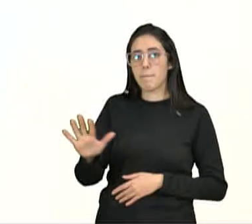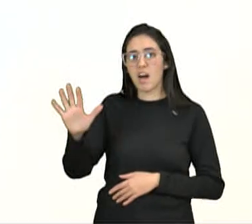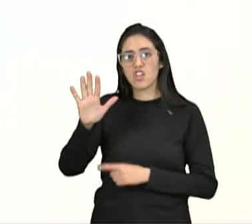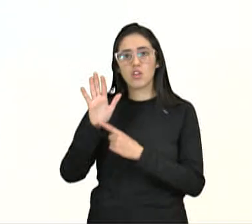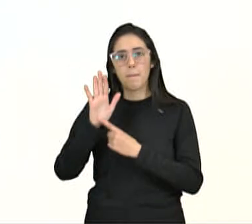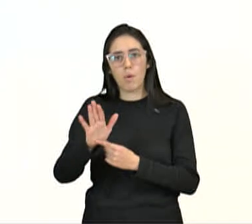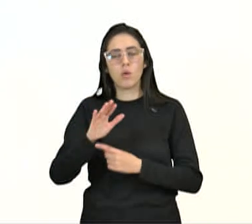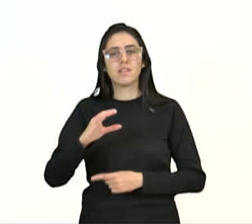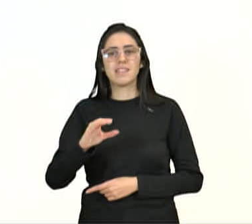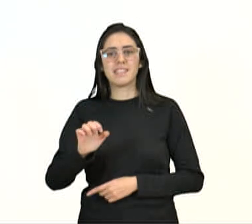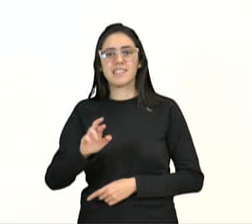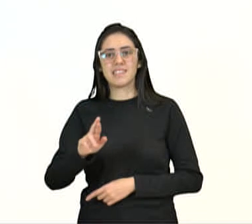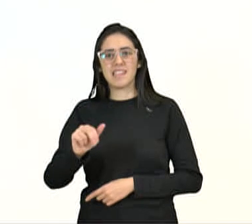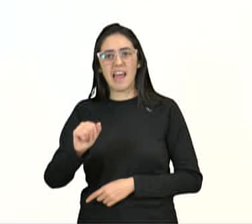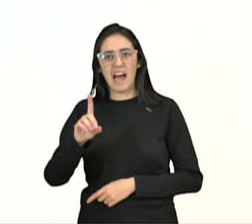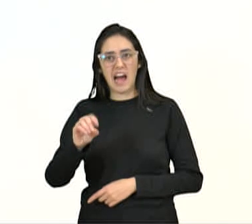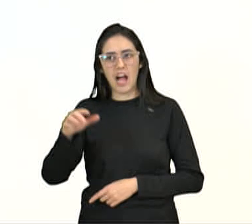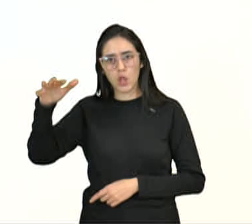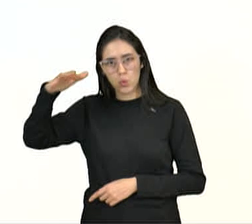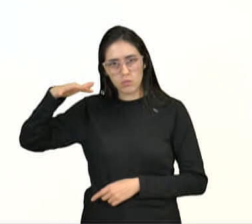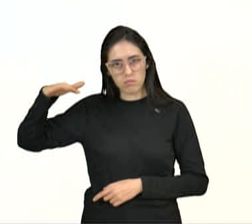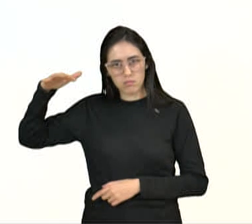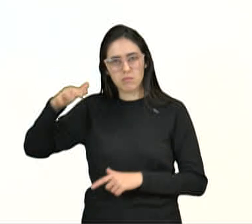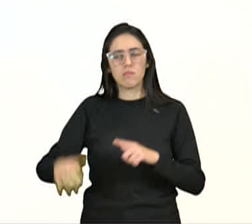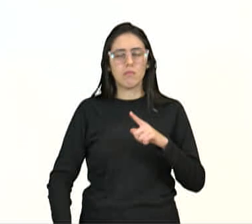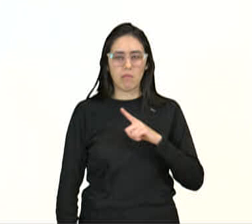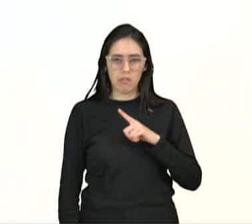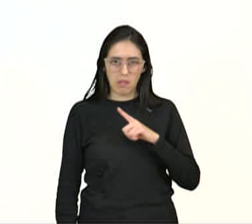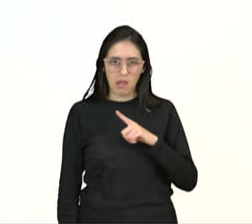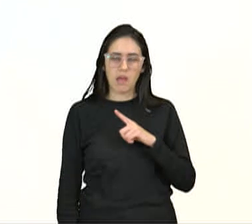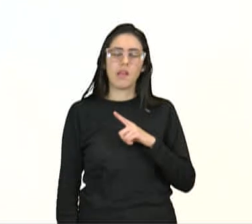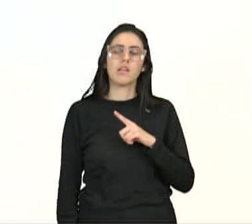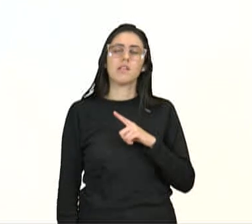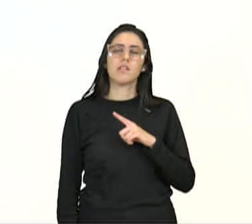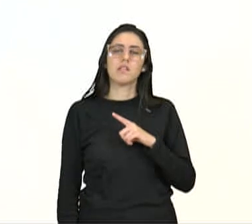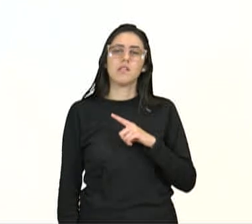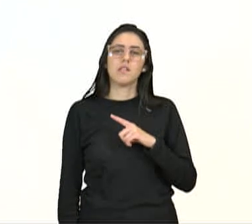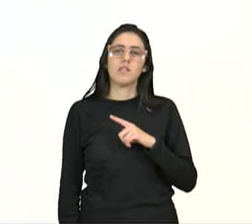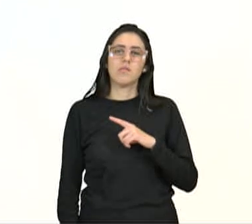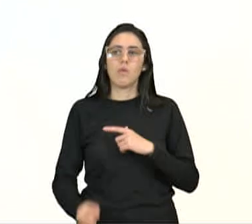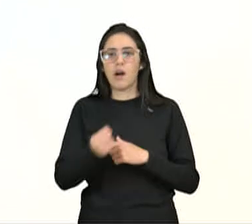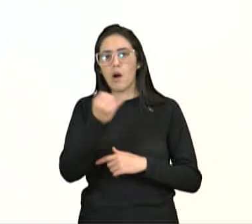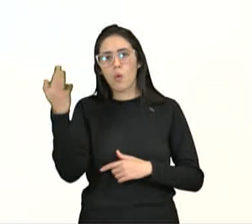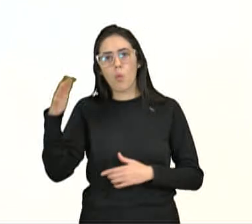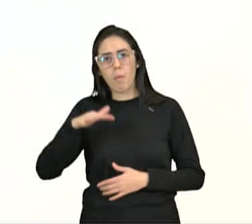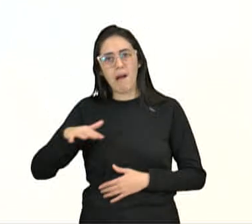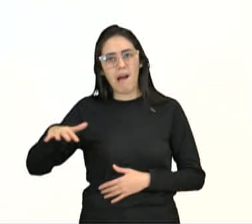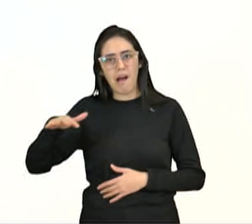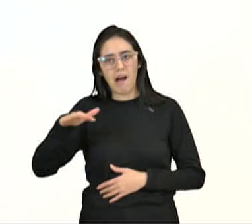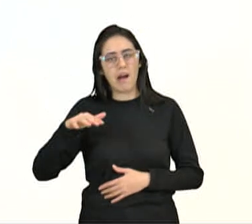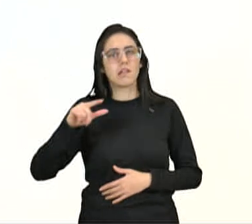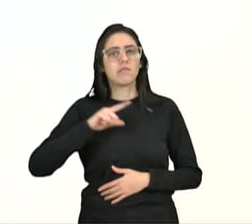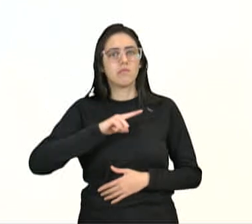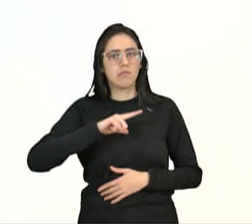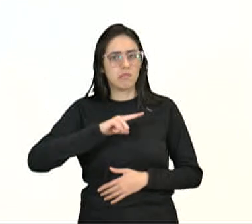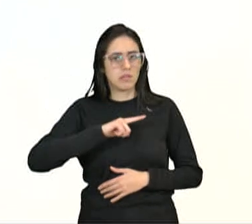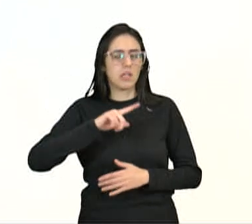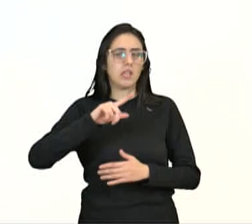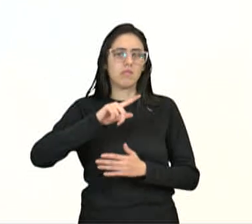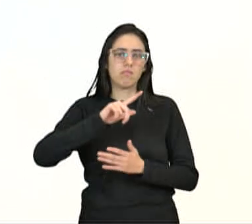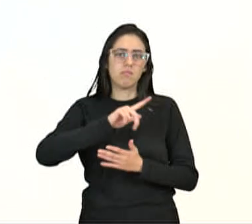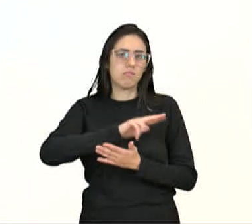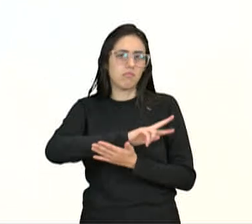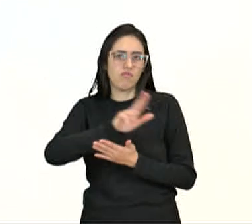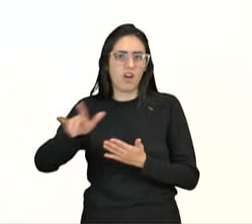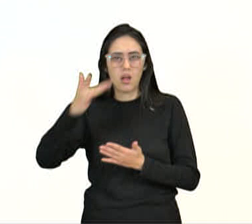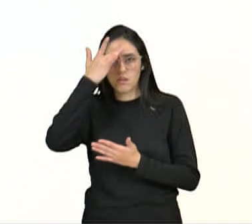do Cerrado, né? Que nós vamos ter ali áreas com alta intervenção ali das atividades humanas, e